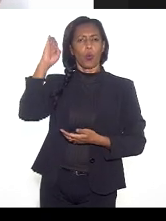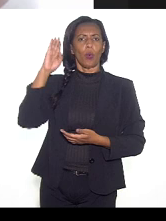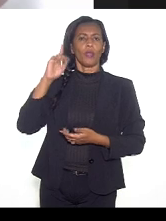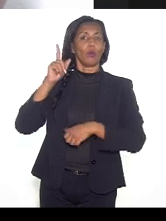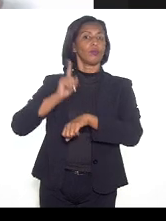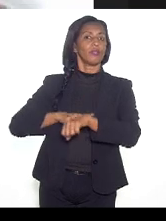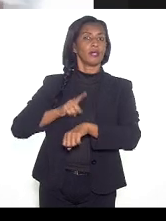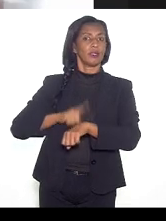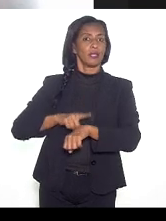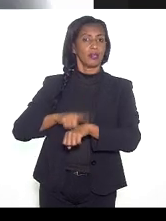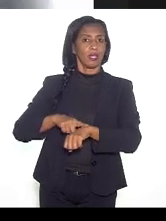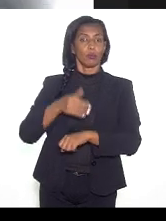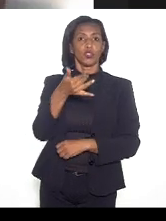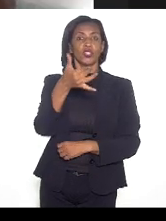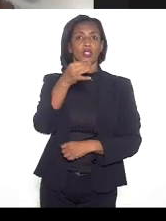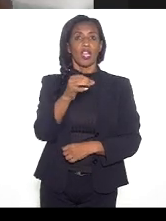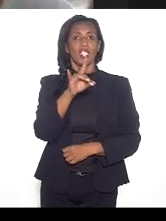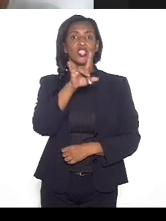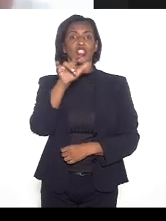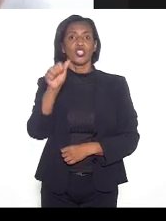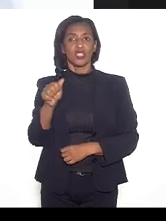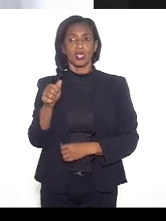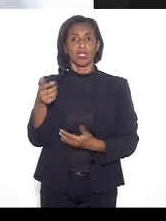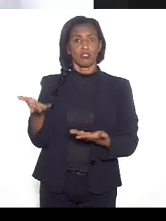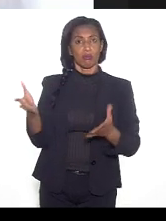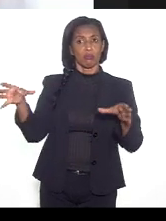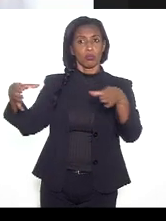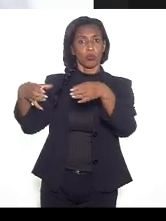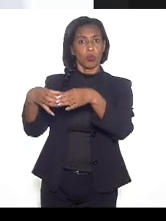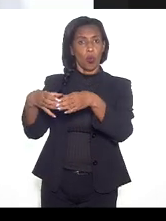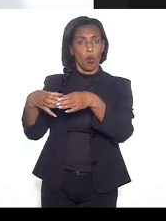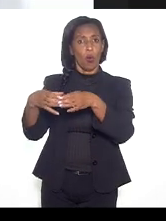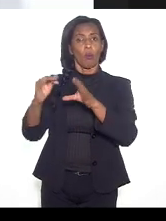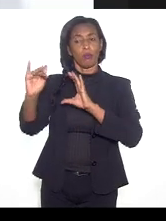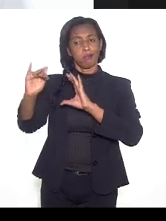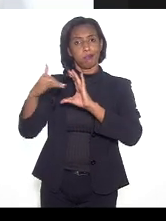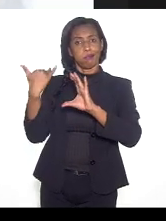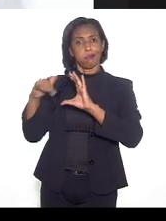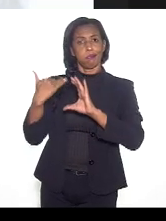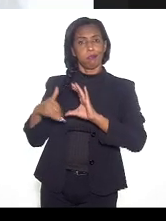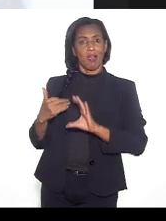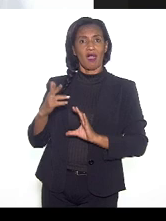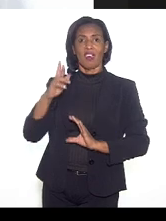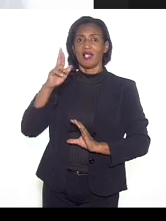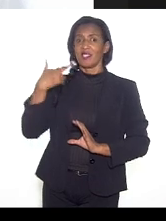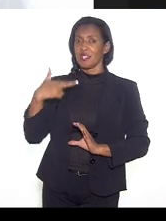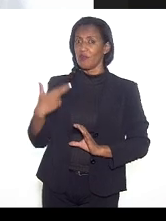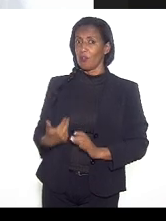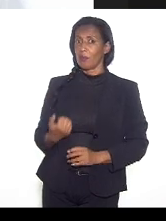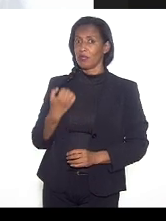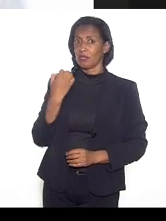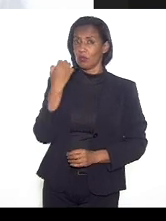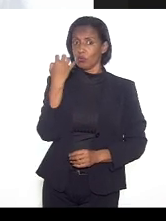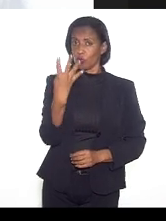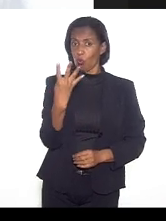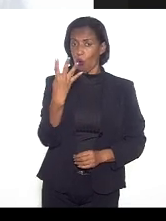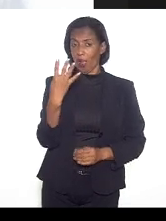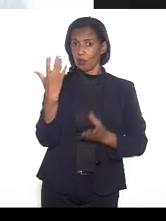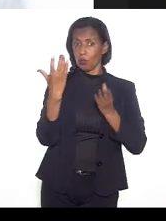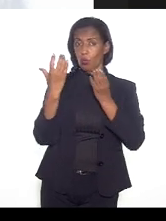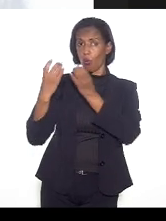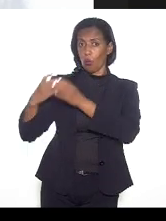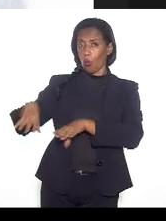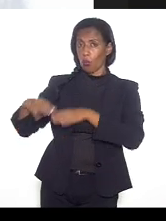prazo de 10 dias para que nos possa enviar as informações pertinentes a cada um dos 4 concursos,